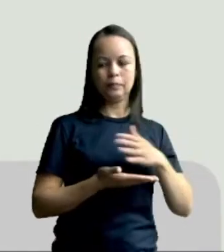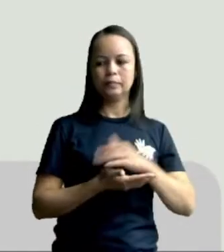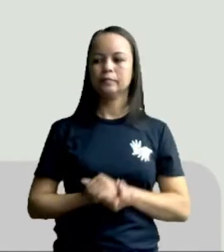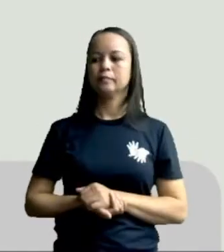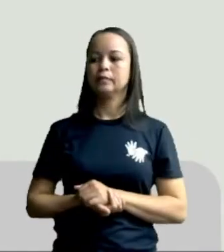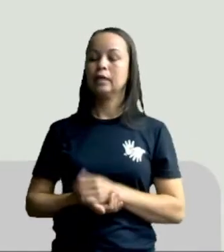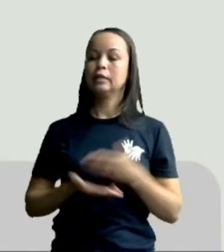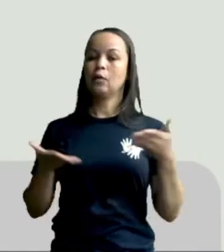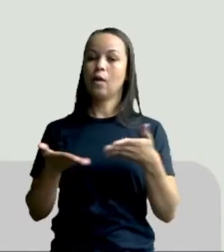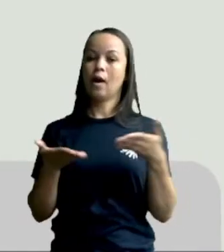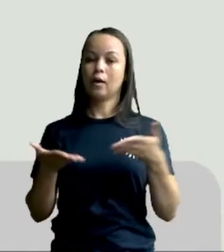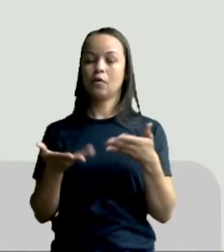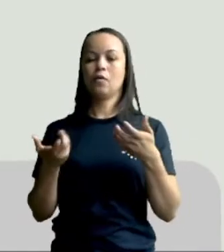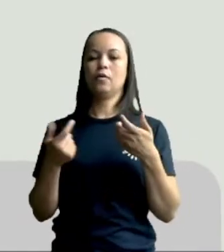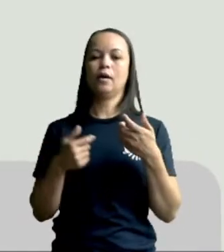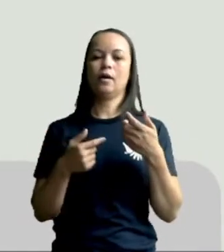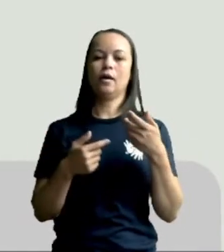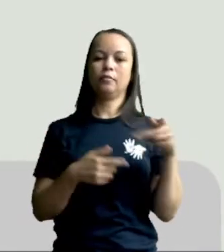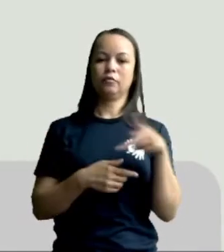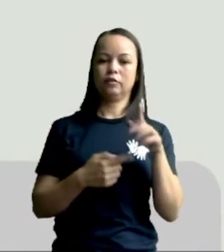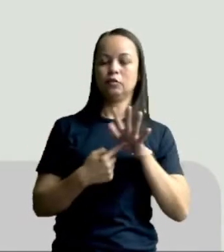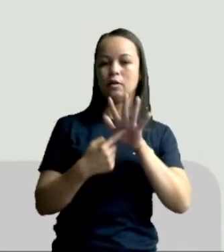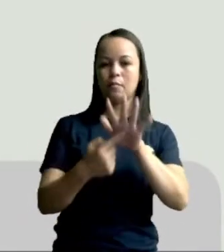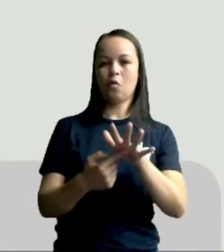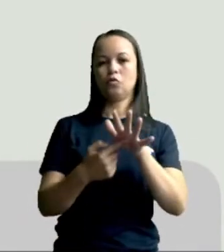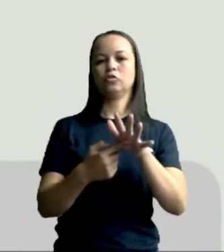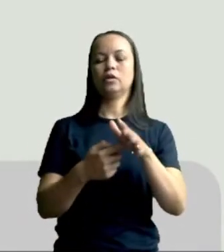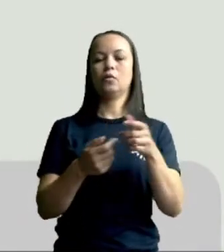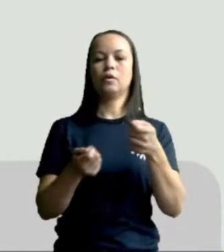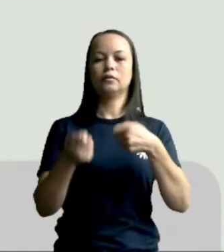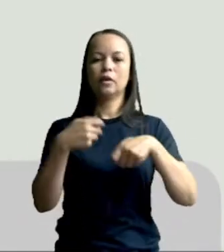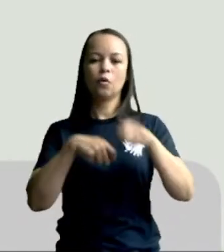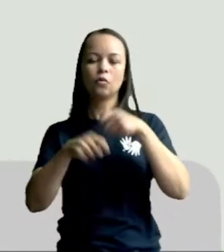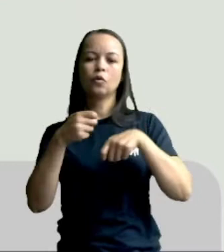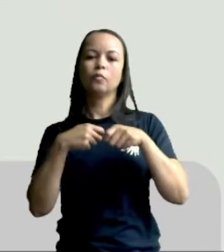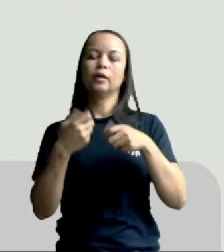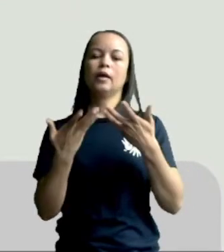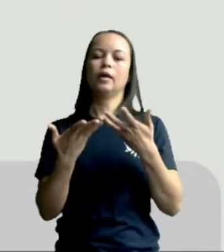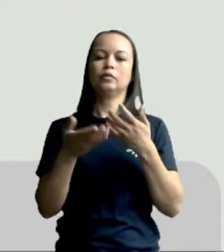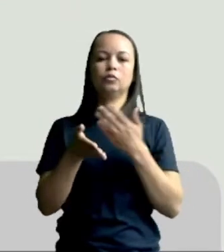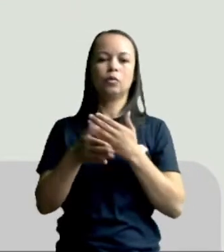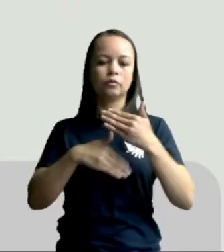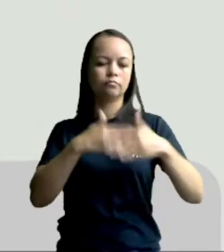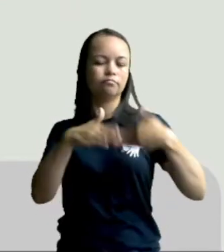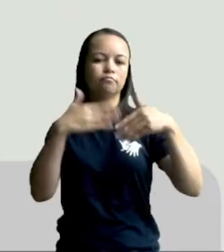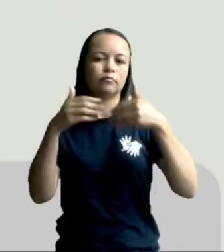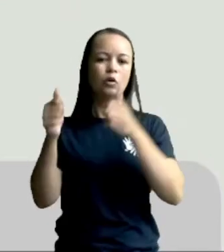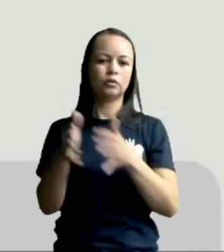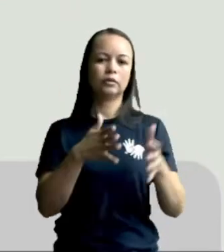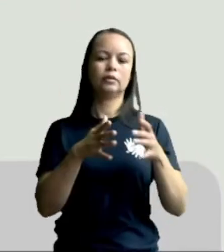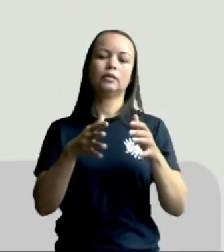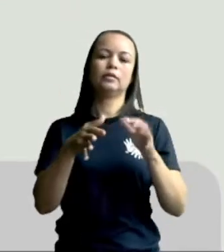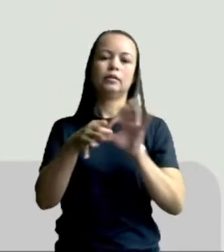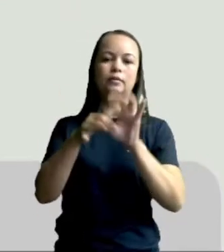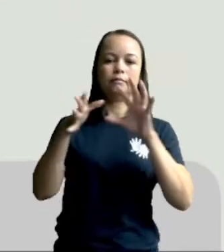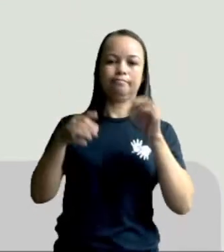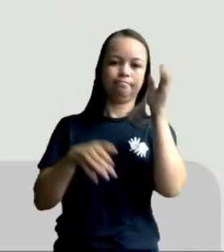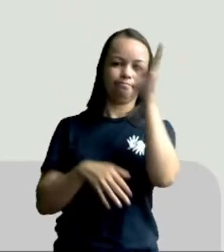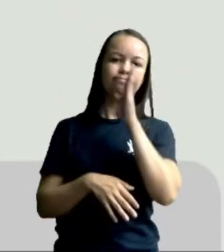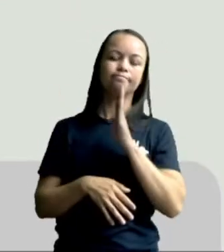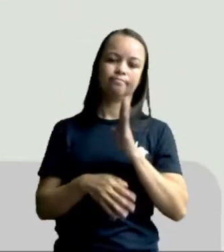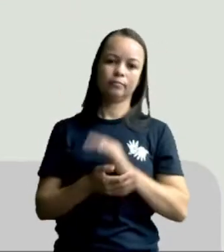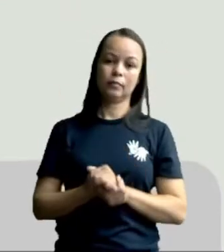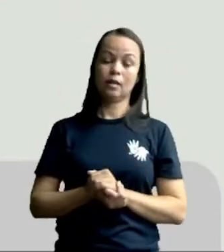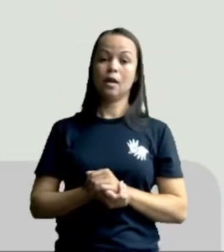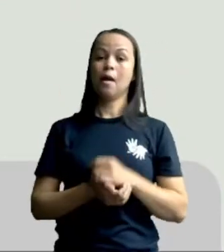agora uma situação dentro dessa questão econômica, a situação econômica durante o processo de independência do Brasil.